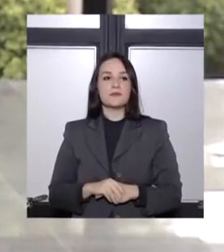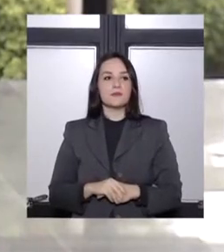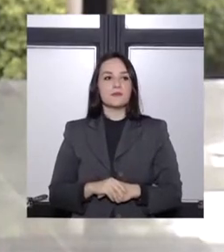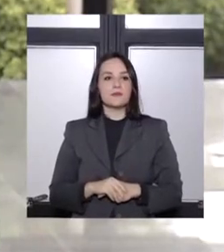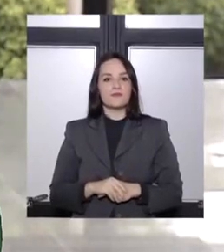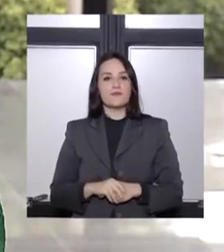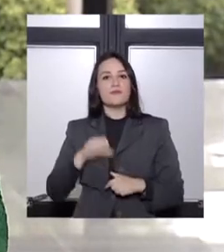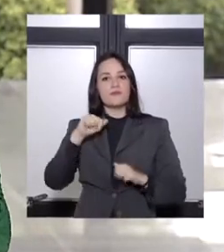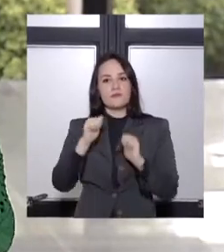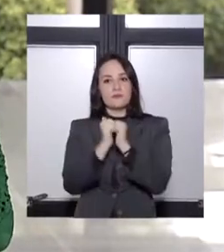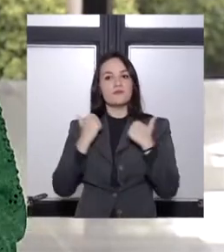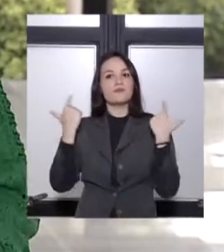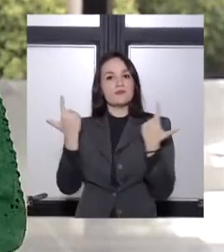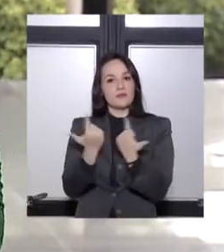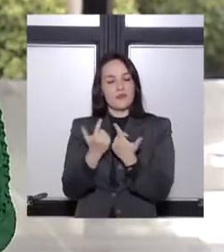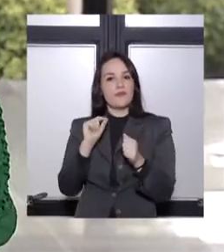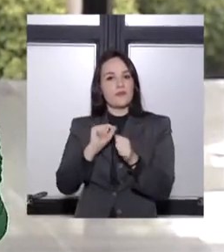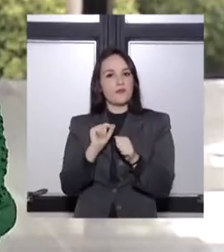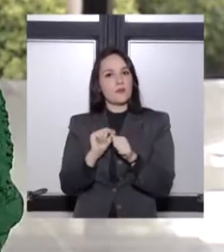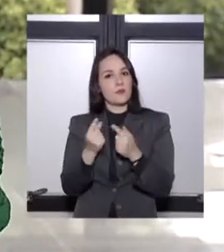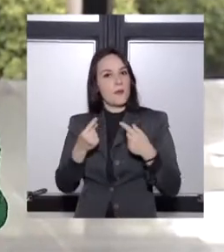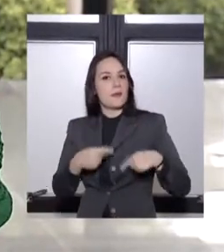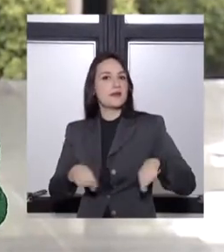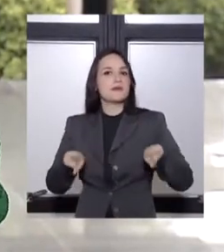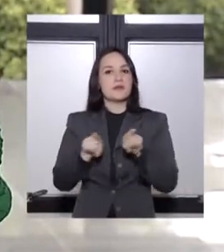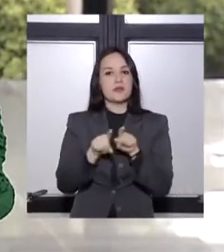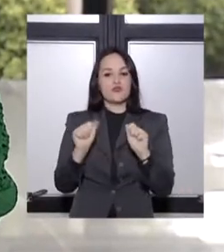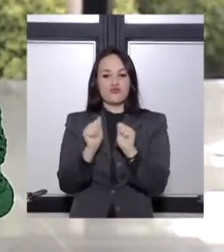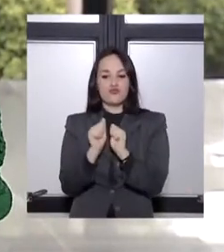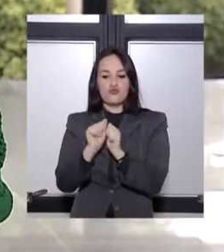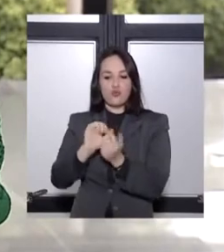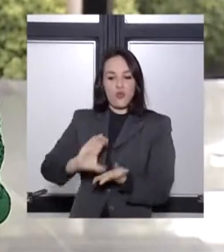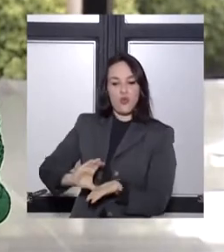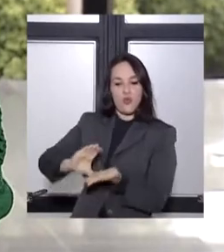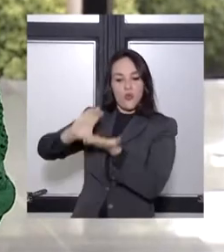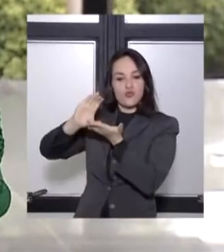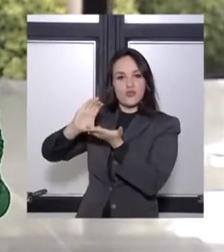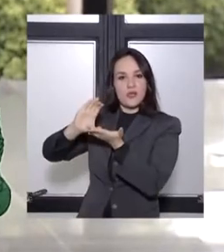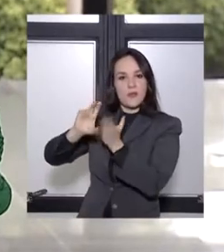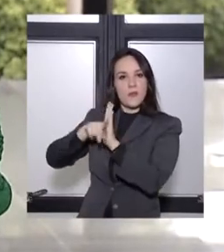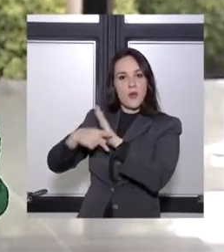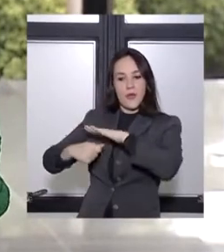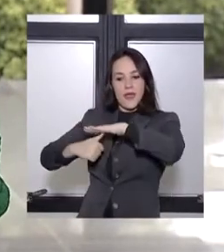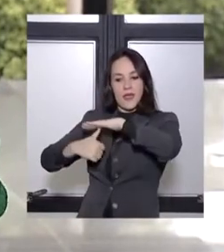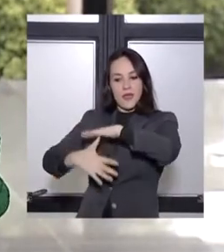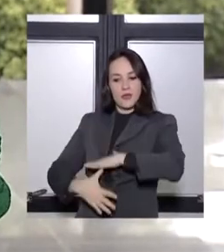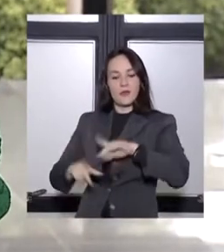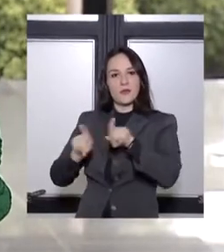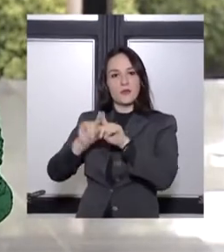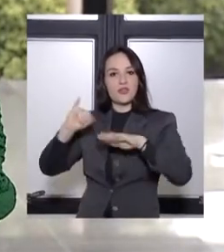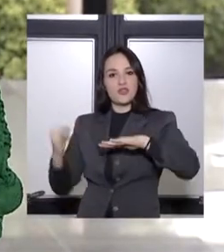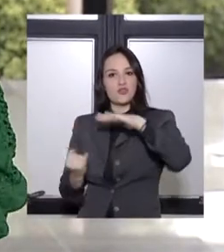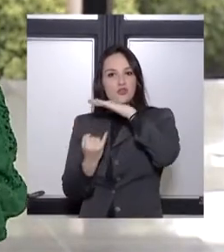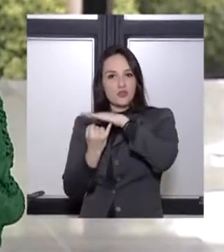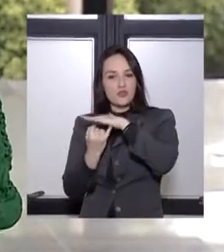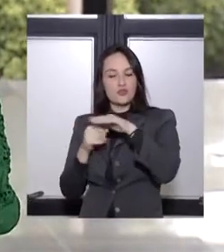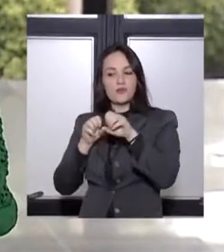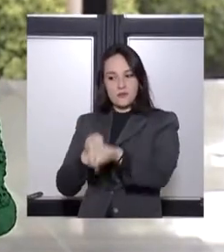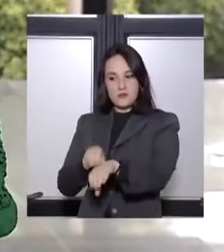a Casa de Leis, em parceria com um conselho, né, de reitores e instituições de ensino superior,